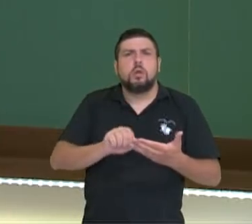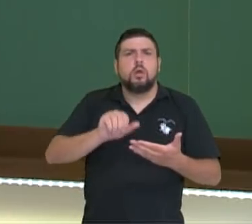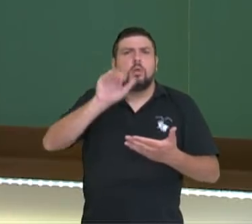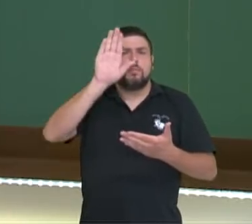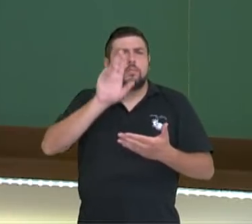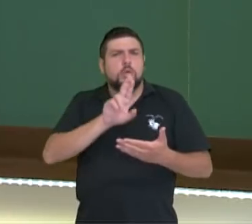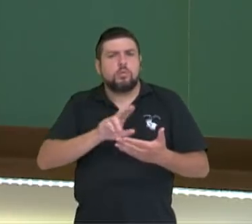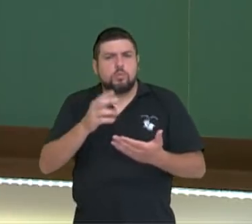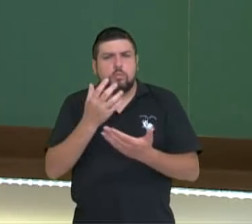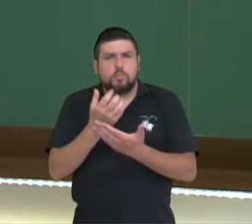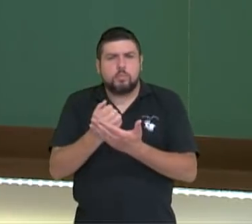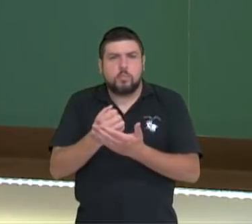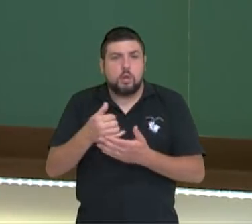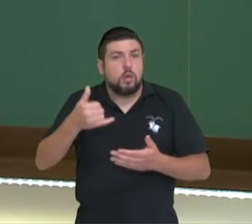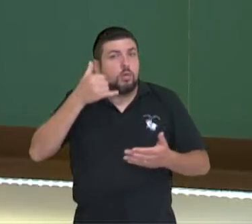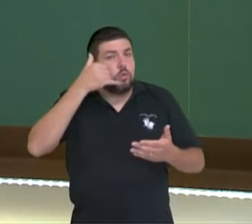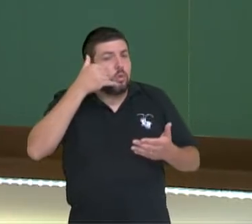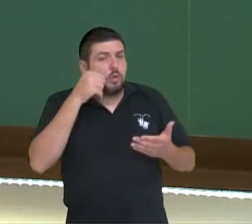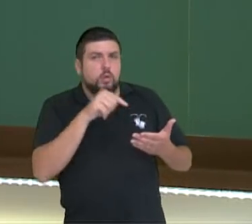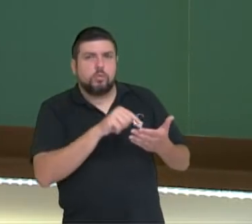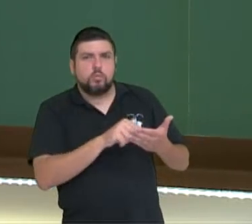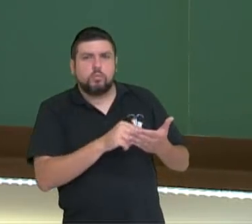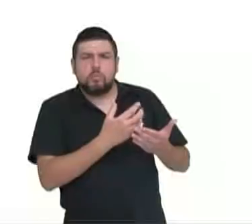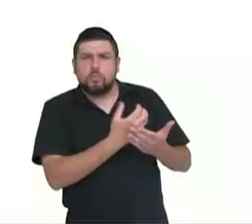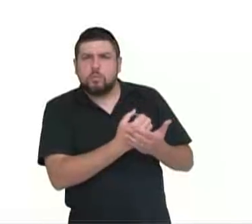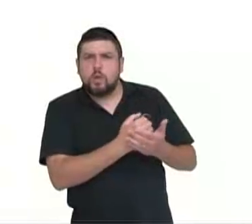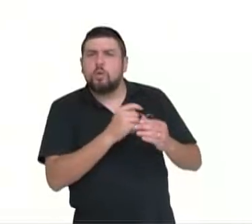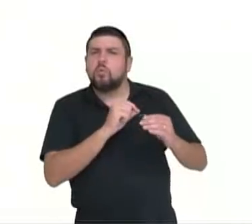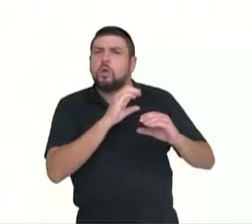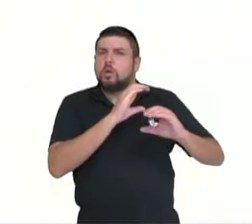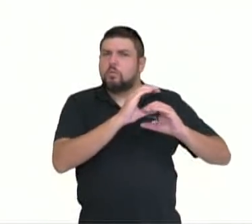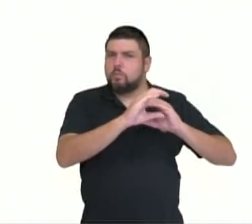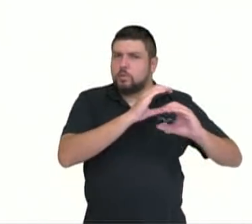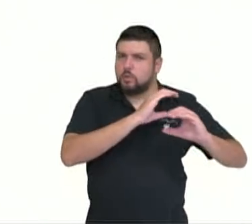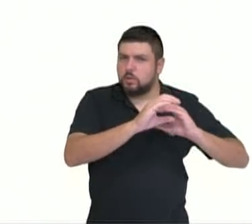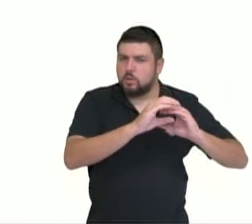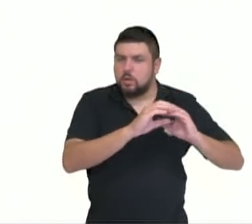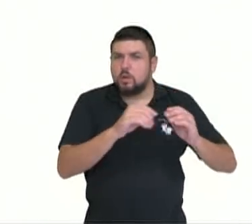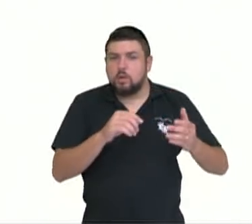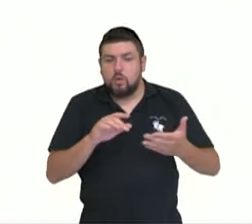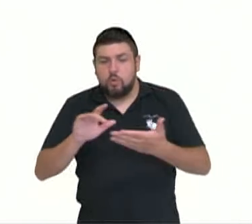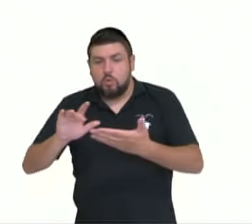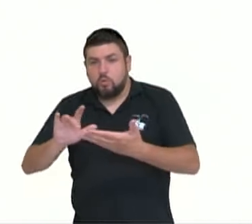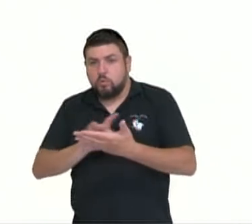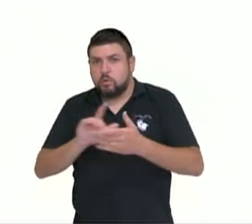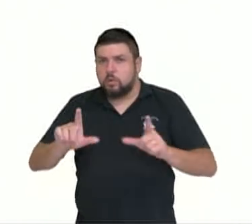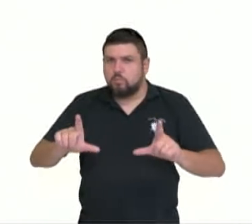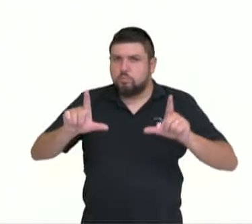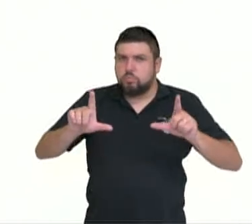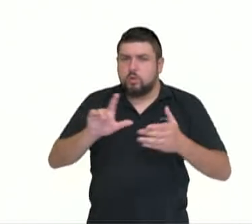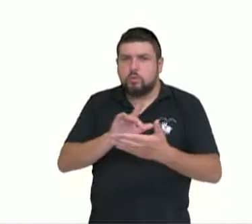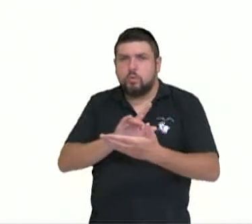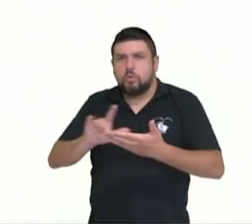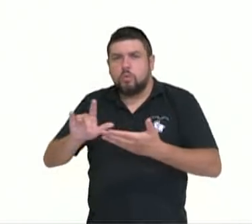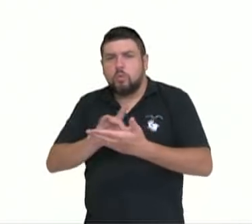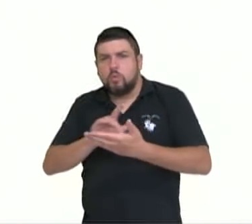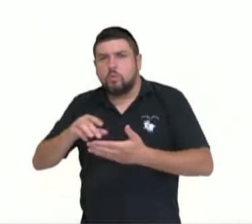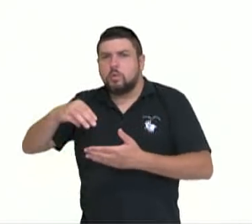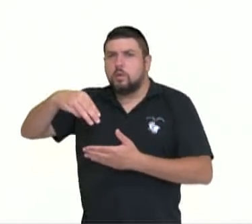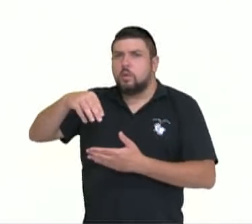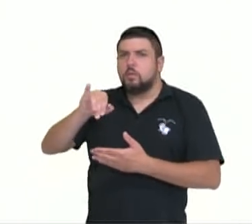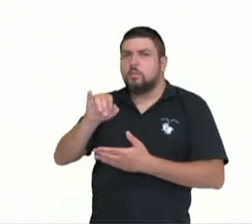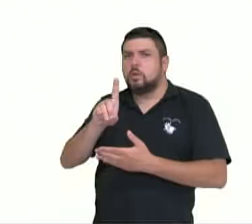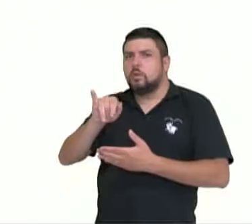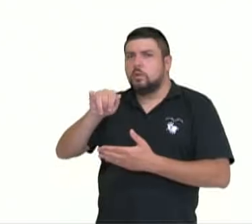O smartphone ainda tem aquela função de comunicação. O tablet não, ele é para consumo de mídias, tá?